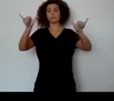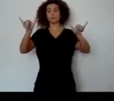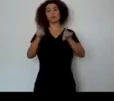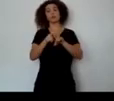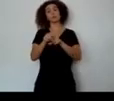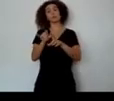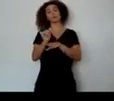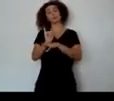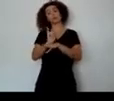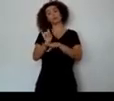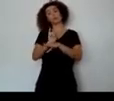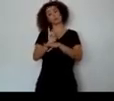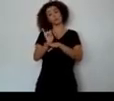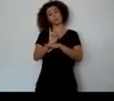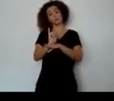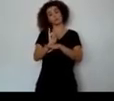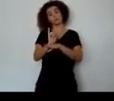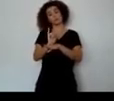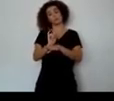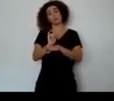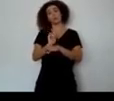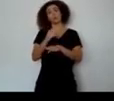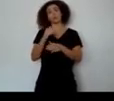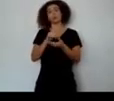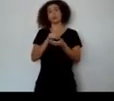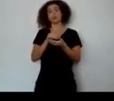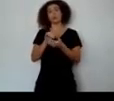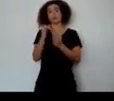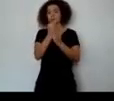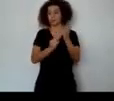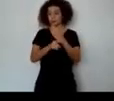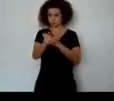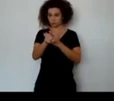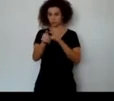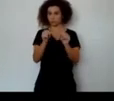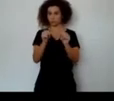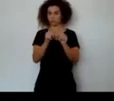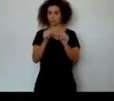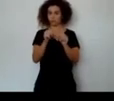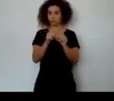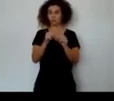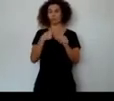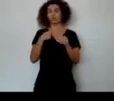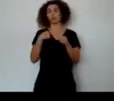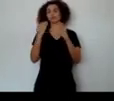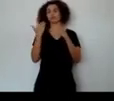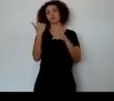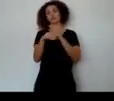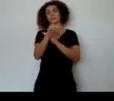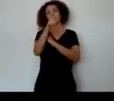do NOP. Aí depois eu mando pelo mesmo inscrição do Simpla, eu mando o link para vocês